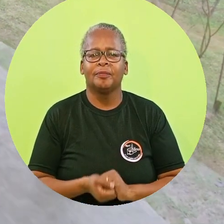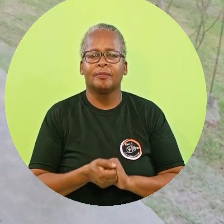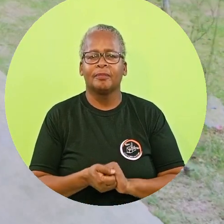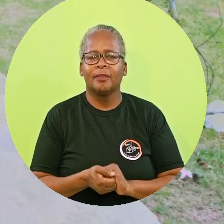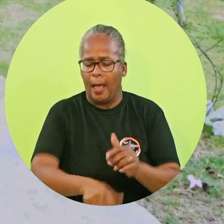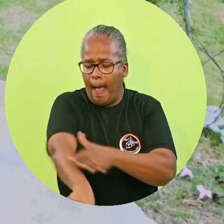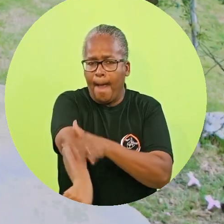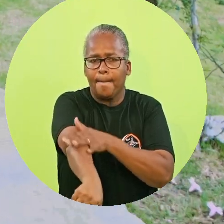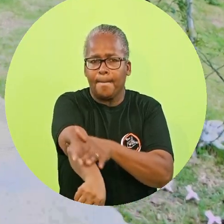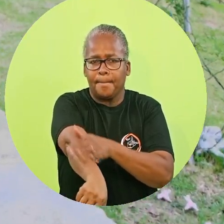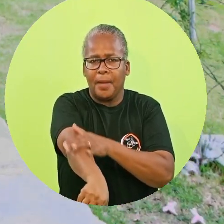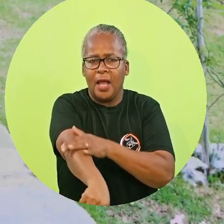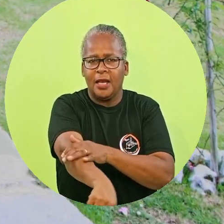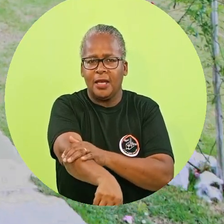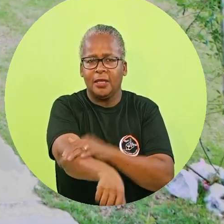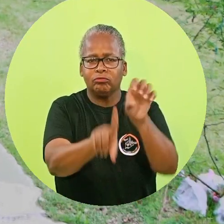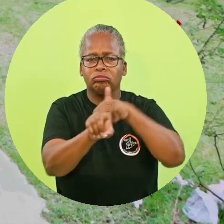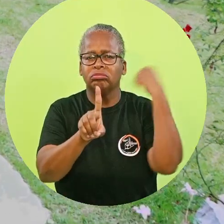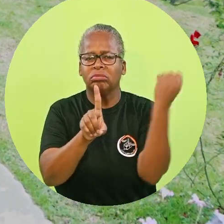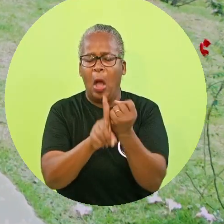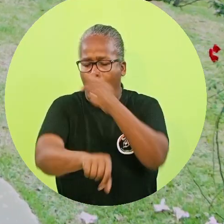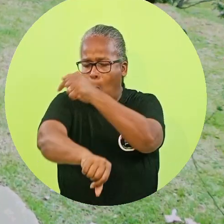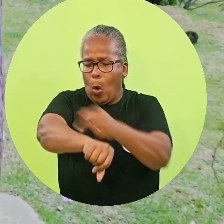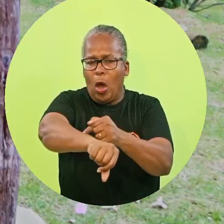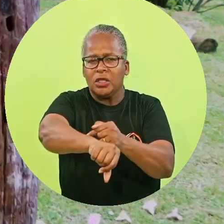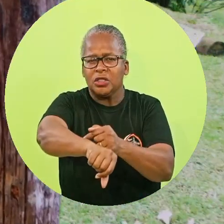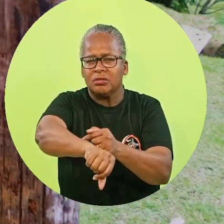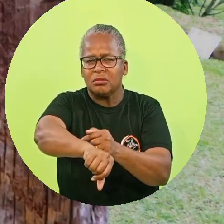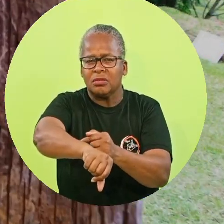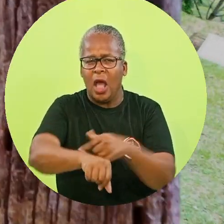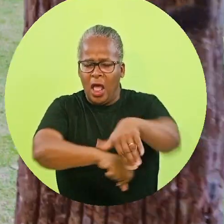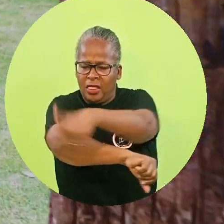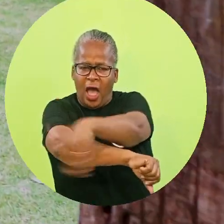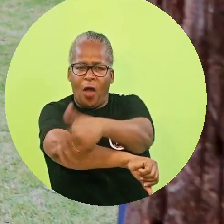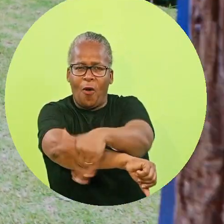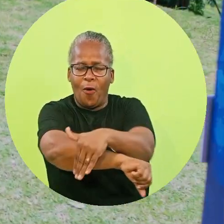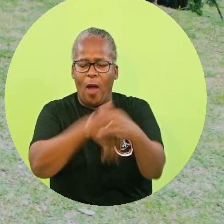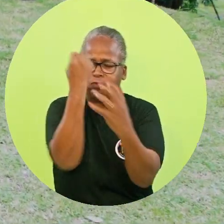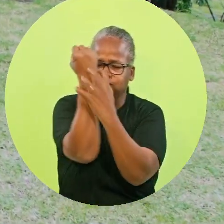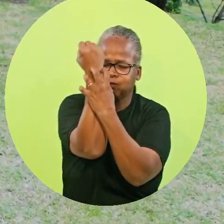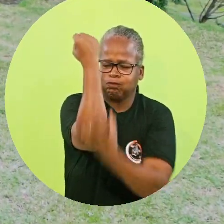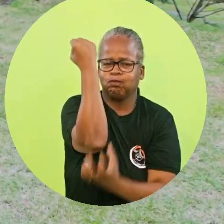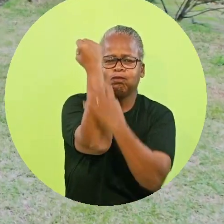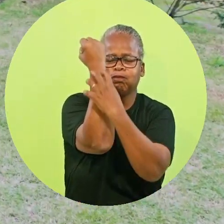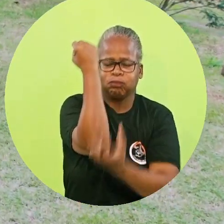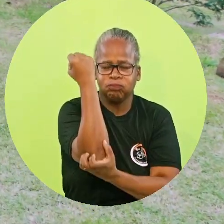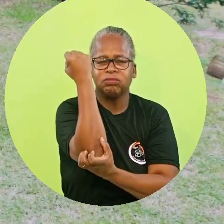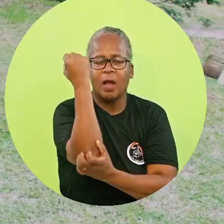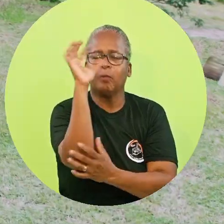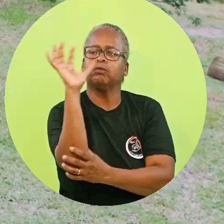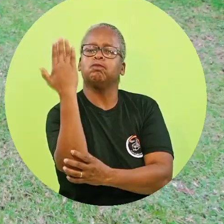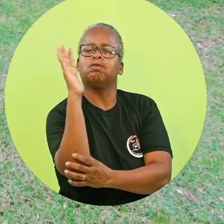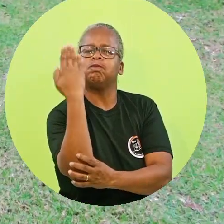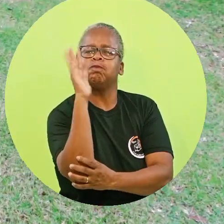Pele urbana. O que era um corte na rua vira um corte no tempo. Essa madeira é pele da cidade.